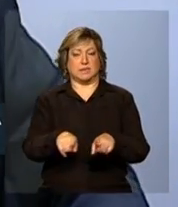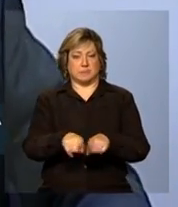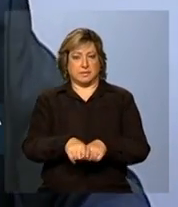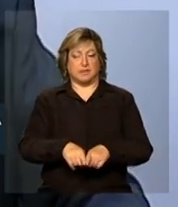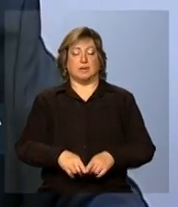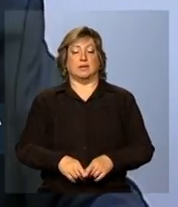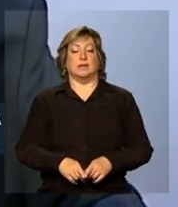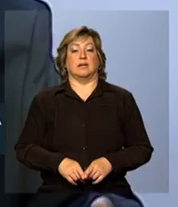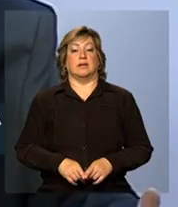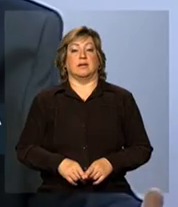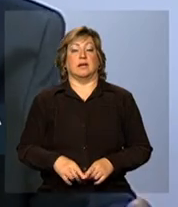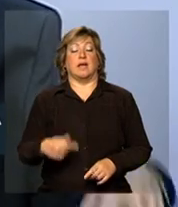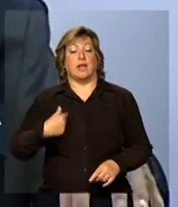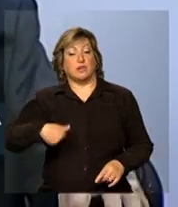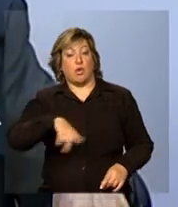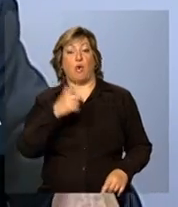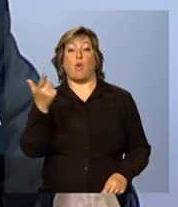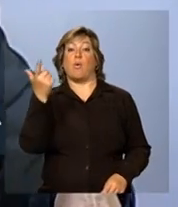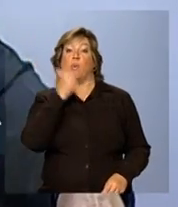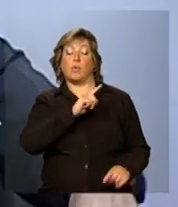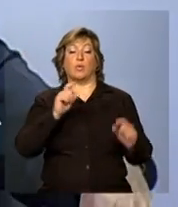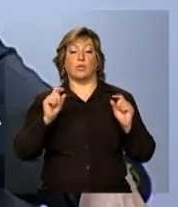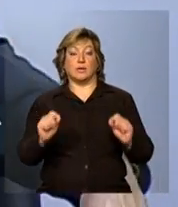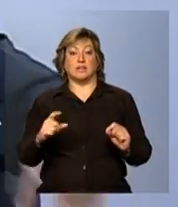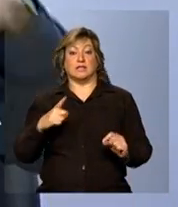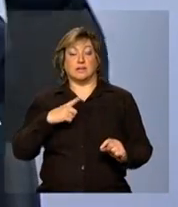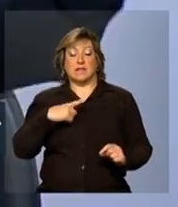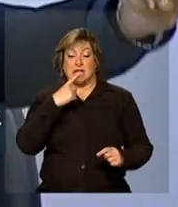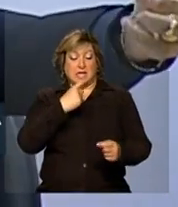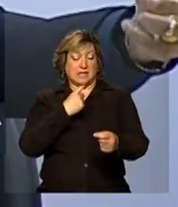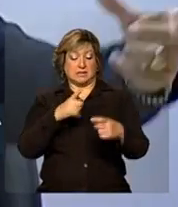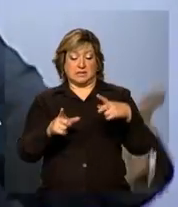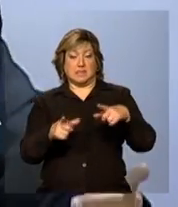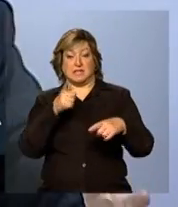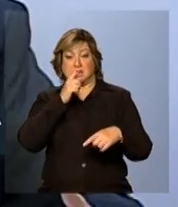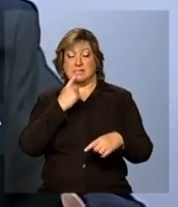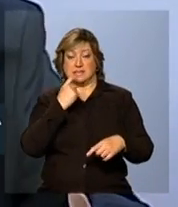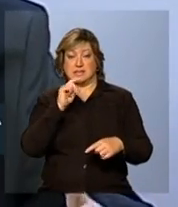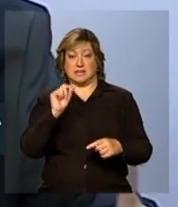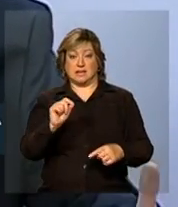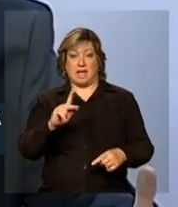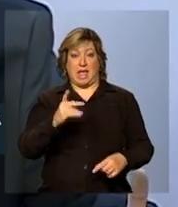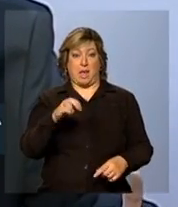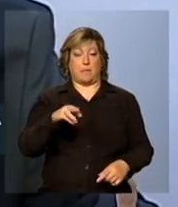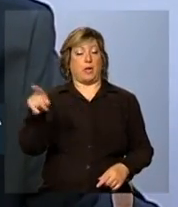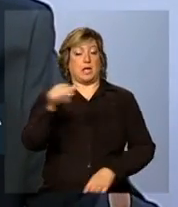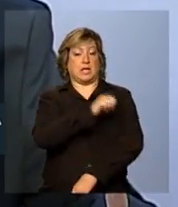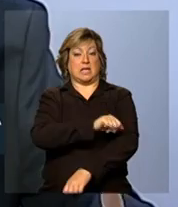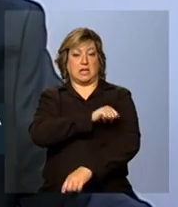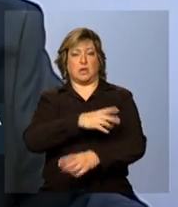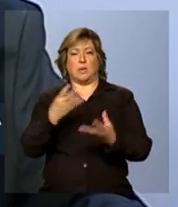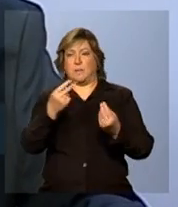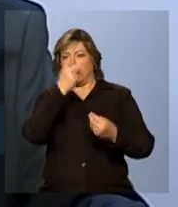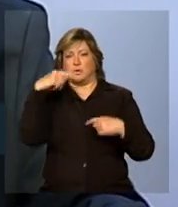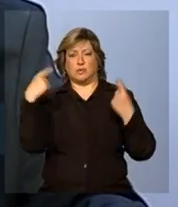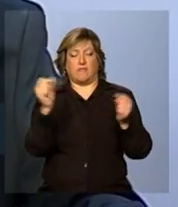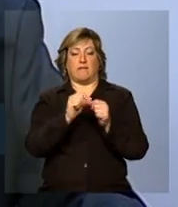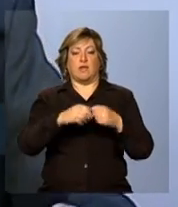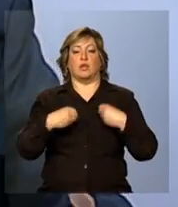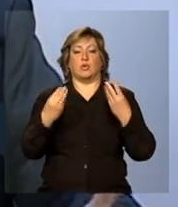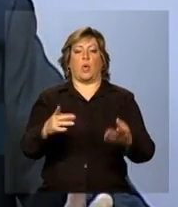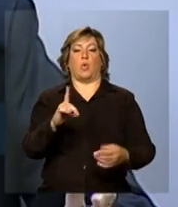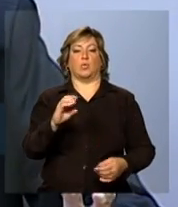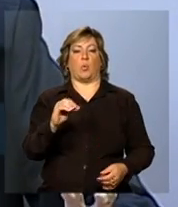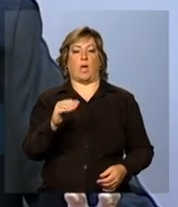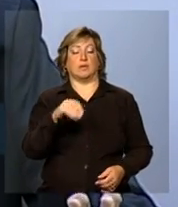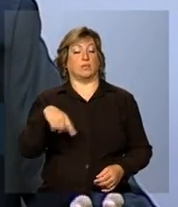lá, e a gente conseguiu que tivesse sangue também para o Hemorrio, de tanta gente que foi fazer essa doação.